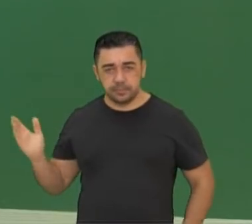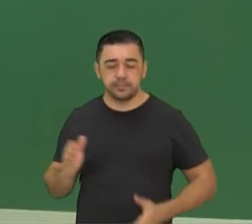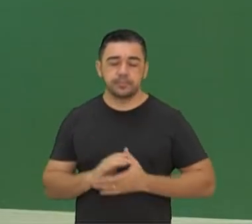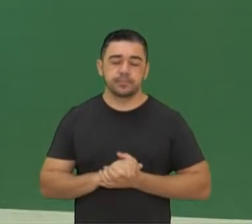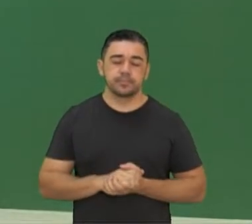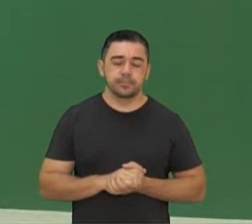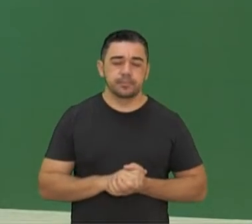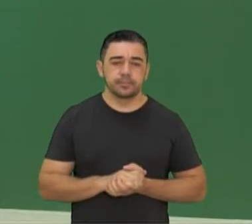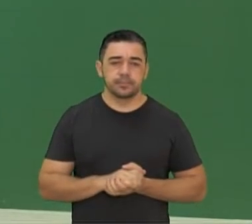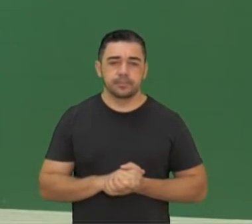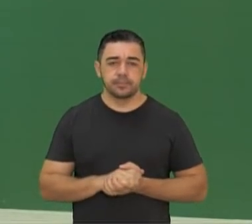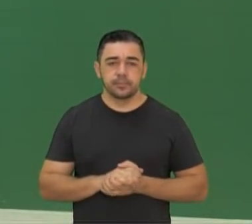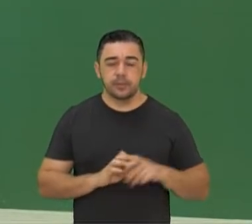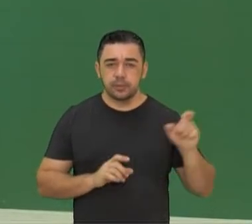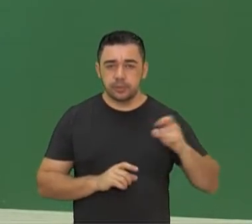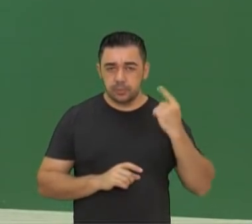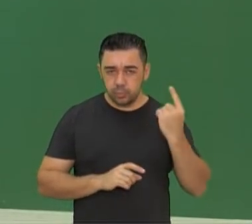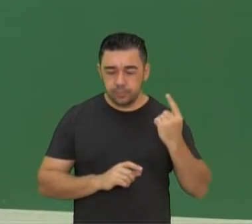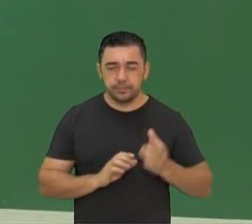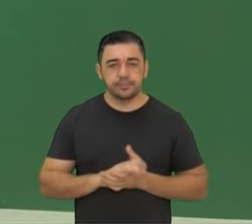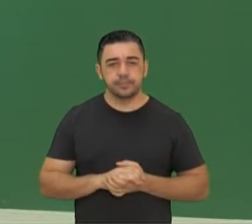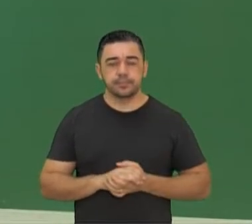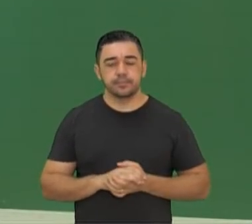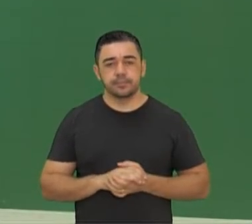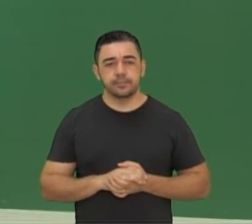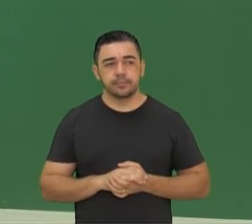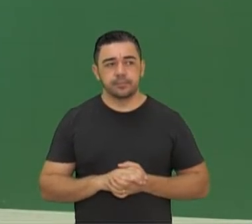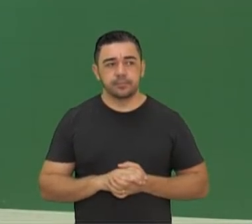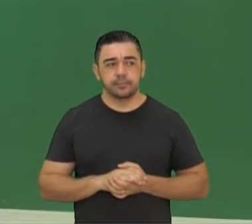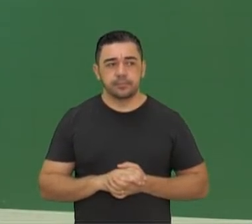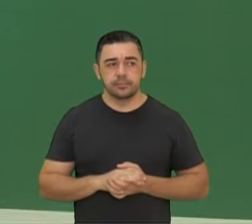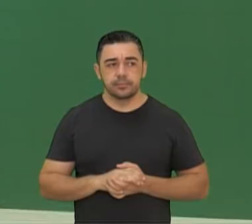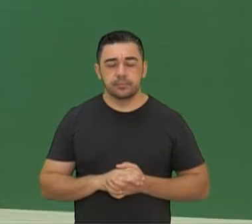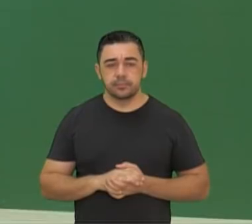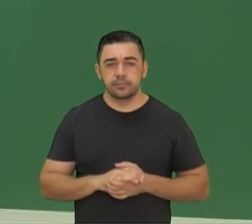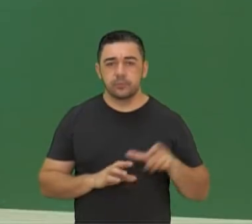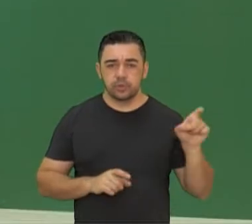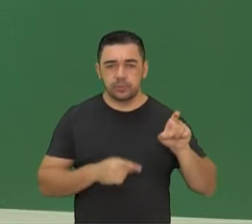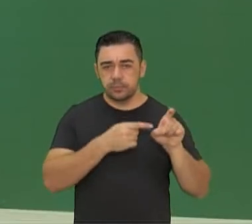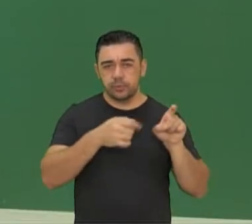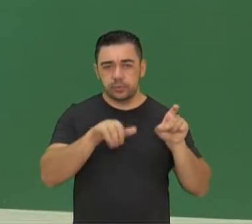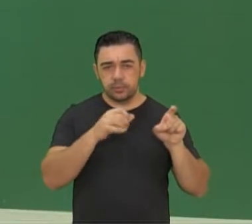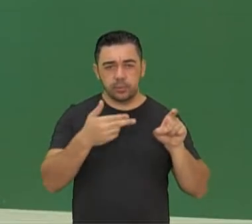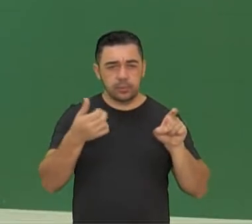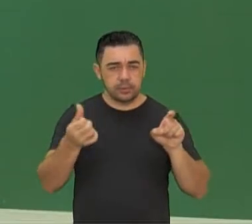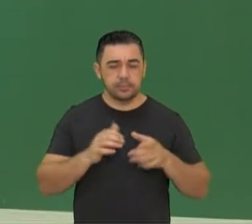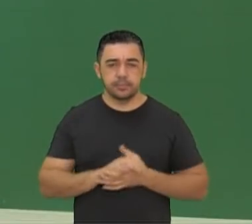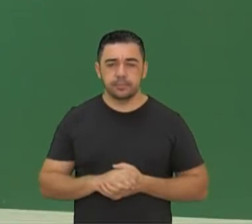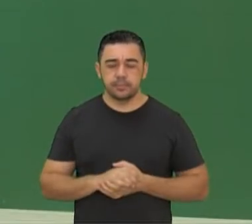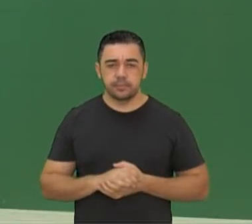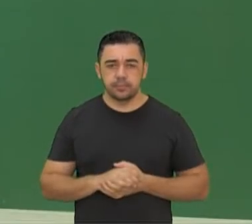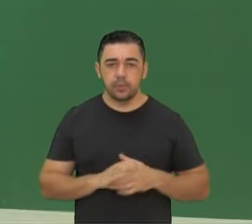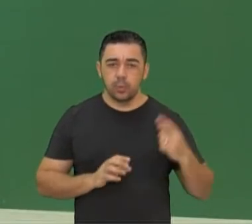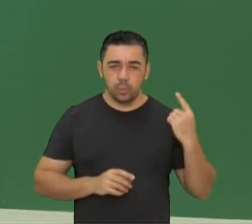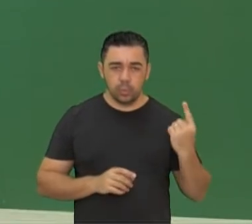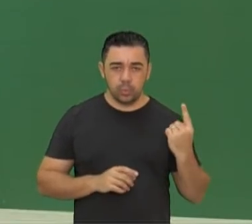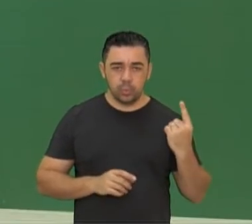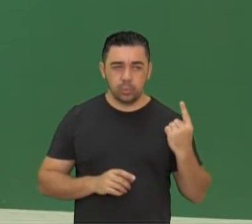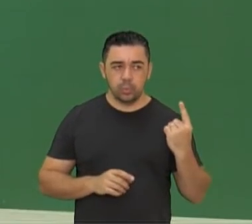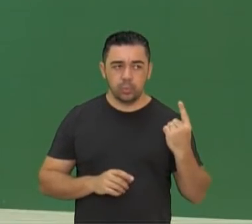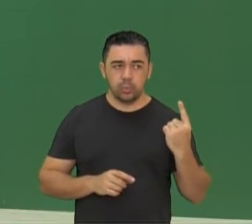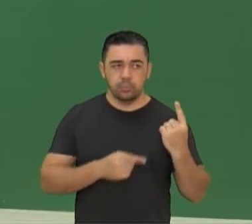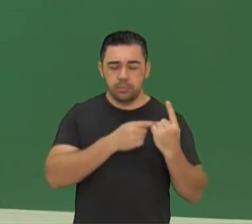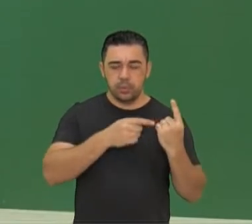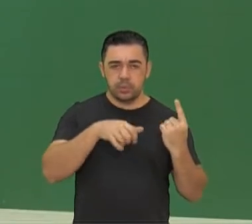Tá? Então se o x for 1, o que eu tenho? X menos y é igual a 6. O x é 1,